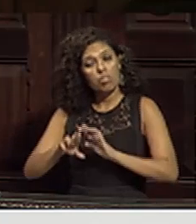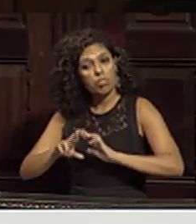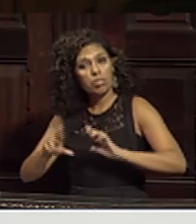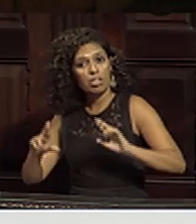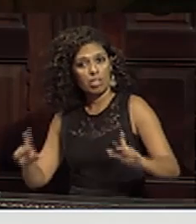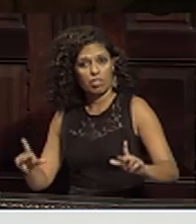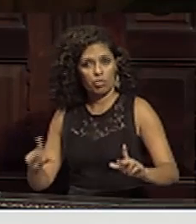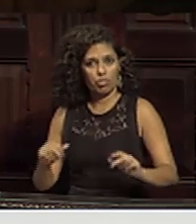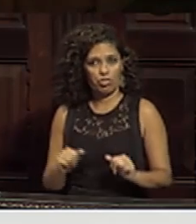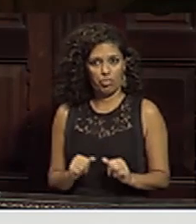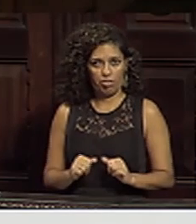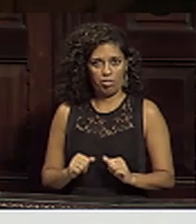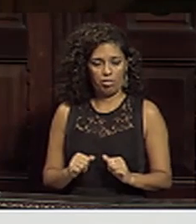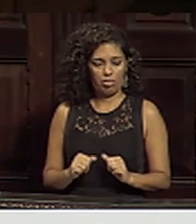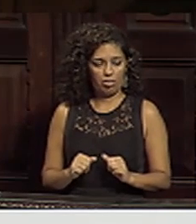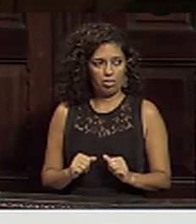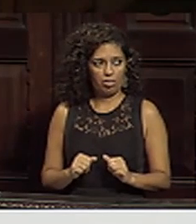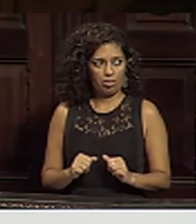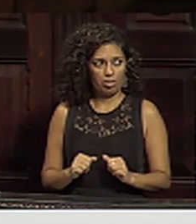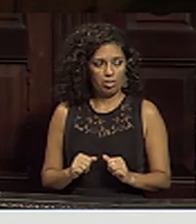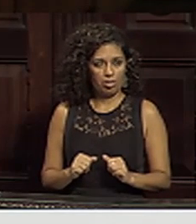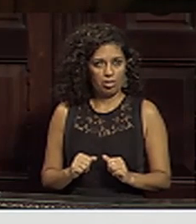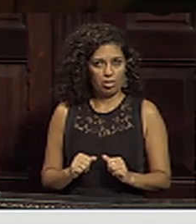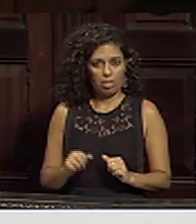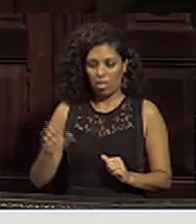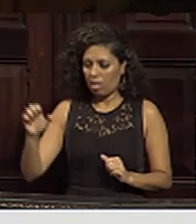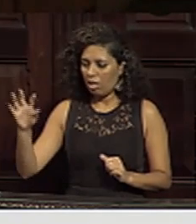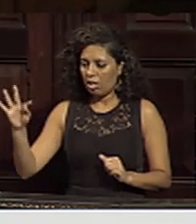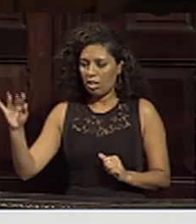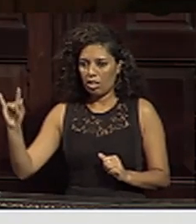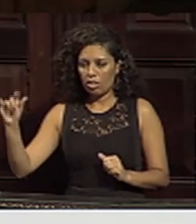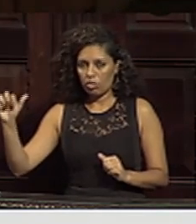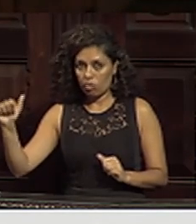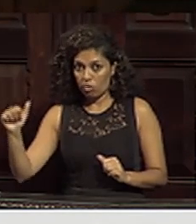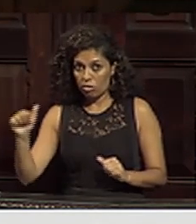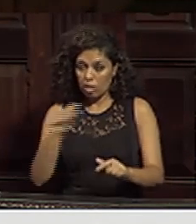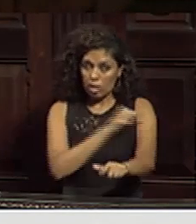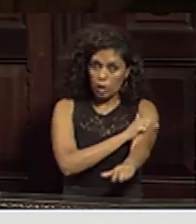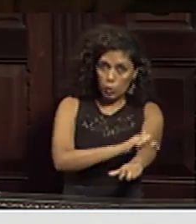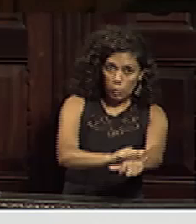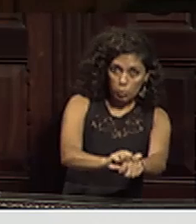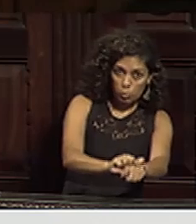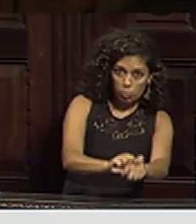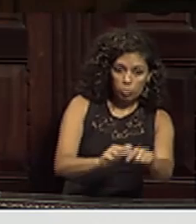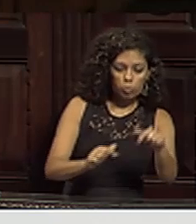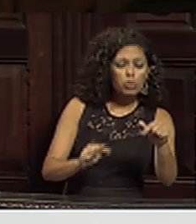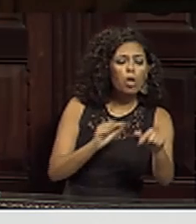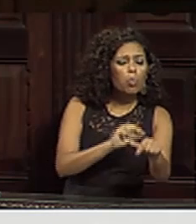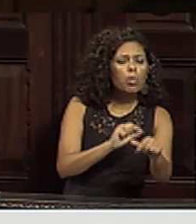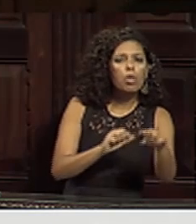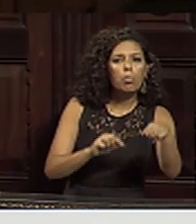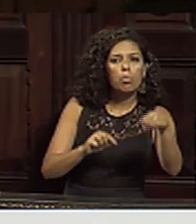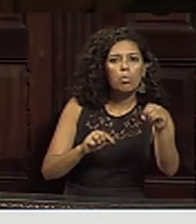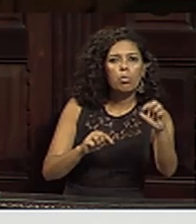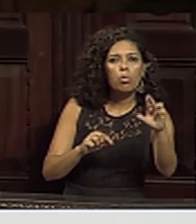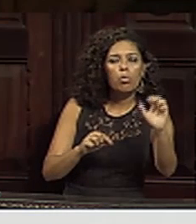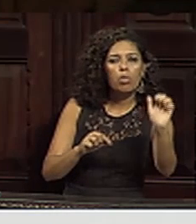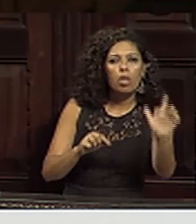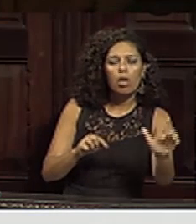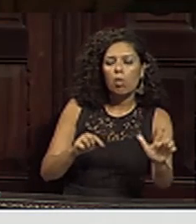diferença entre ética e moral. Ética